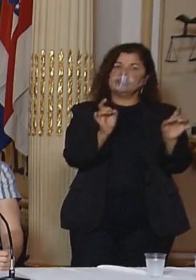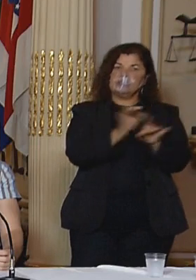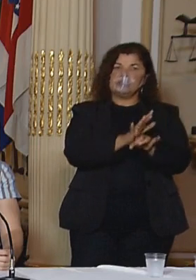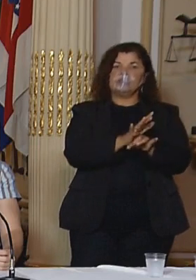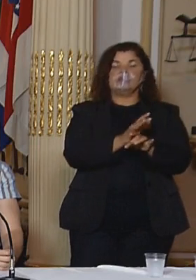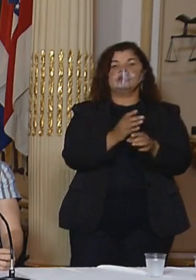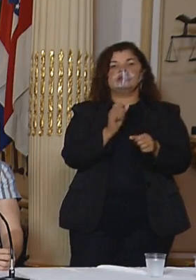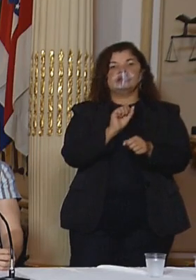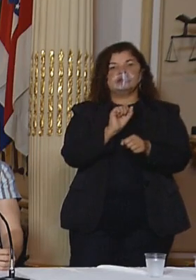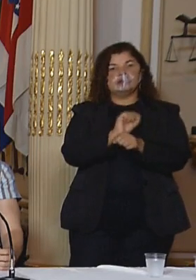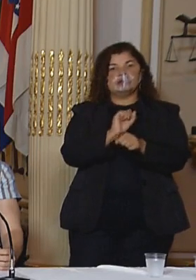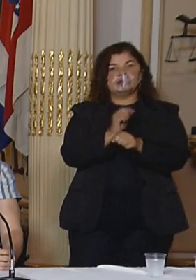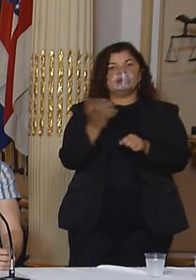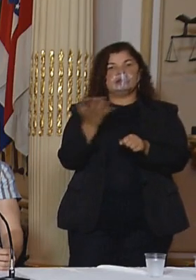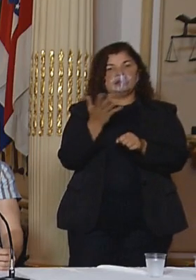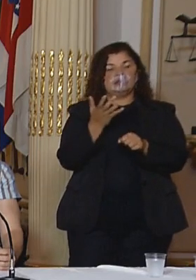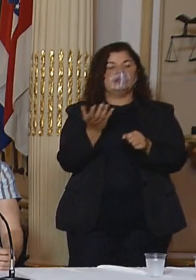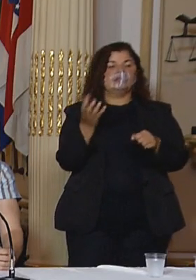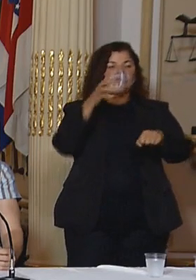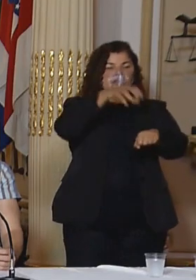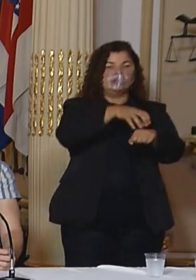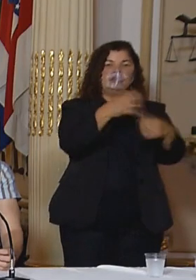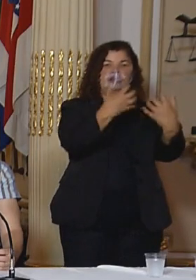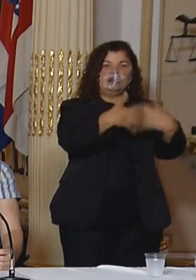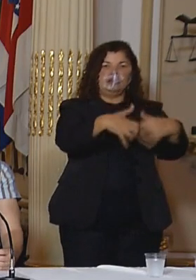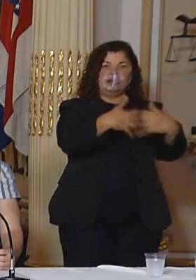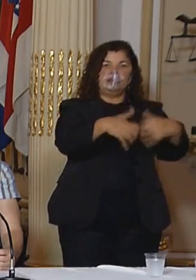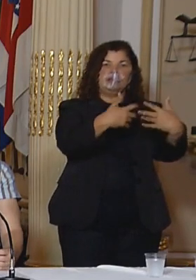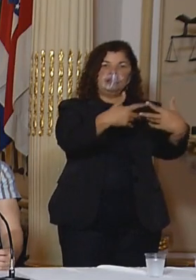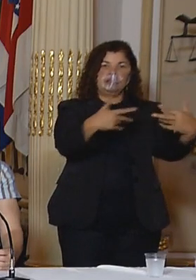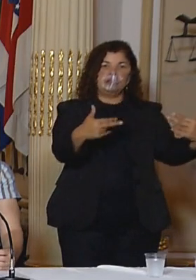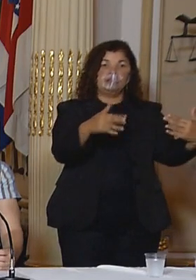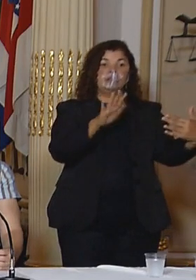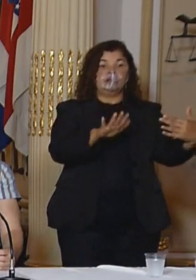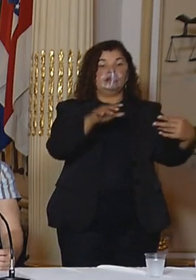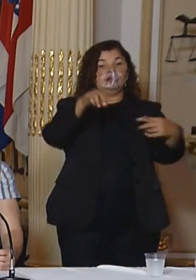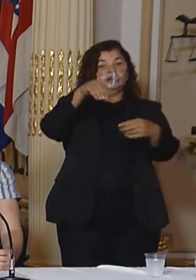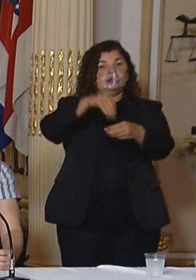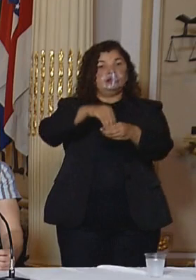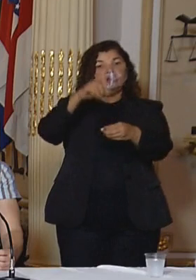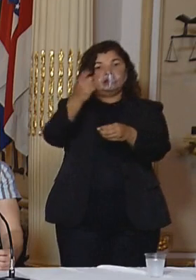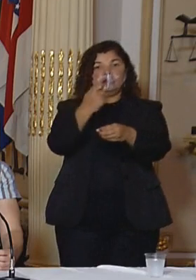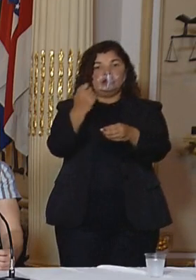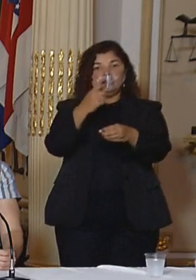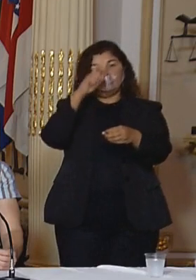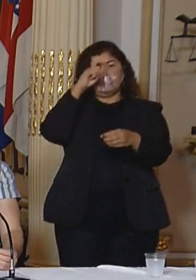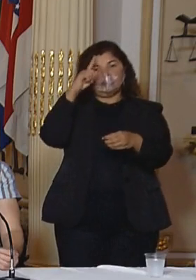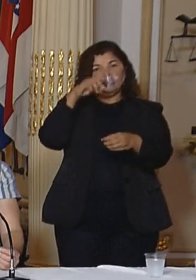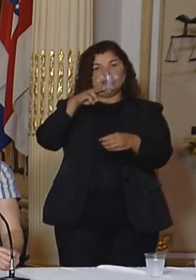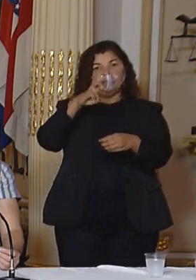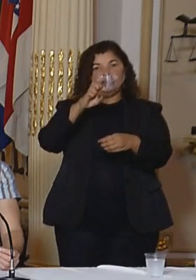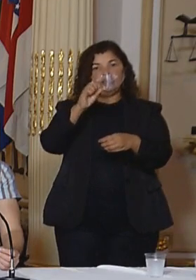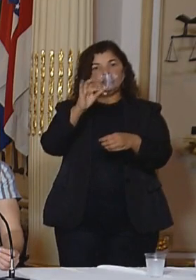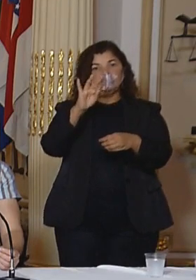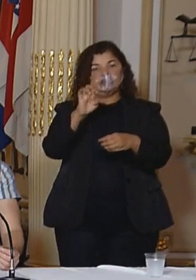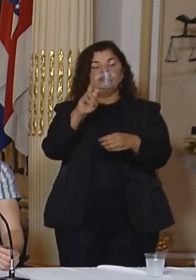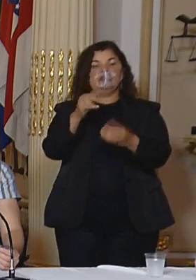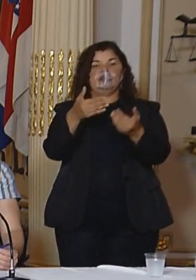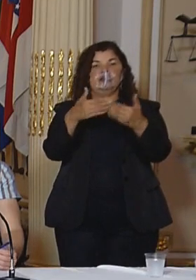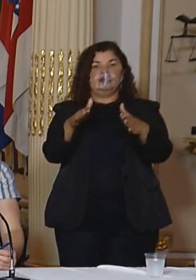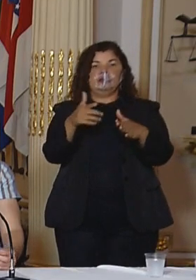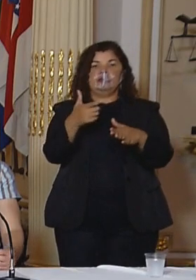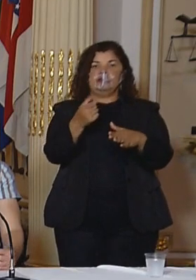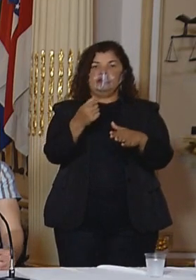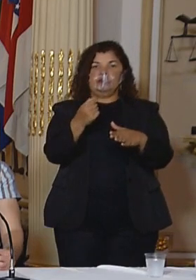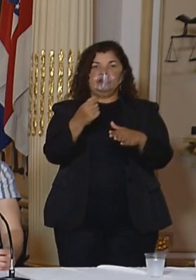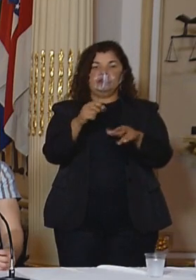estamos iniciando a equipagem da estrutura. Mas no próprio Mestre Vitalino está prevista a abertura de mais 20 leitos de UTI,